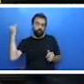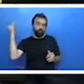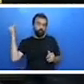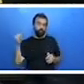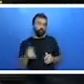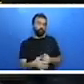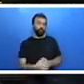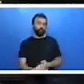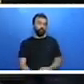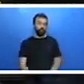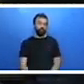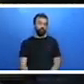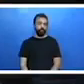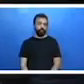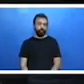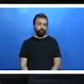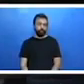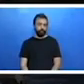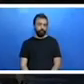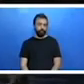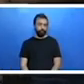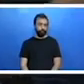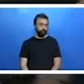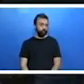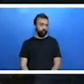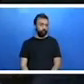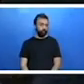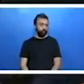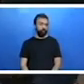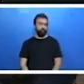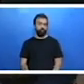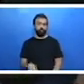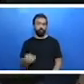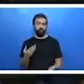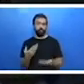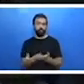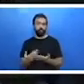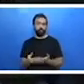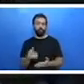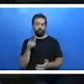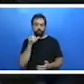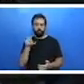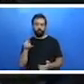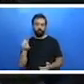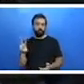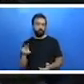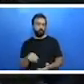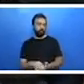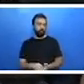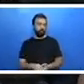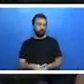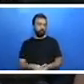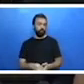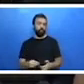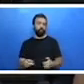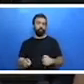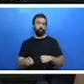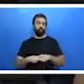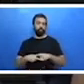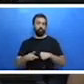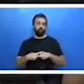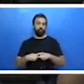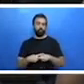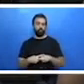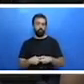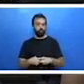pausa o vídeo, tá? E dá uma olhadinha. Vamos estudar a língua 2? Os verbos para narrar e